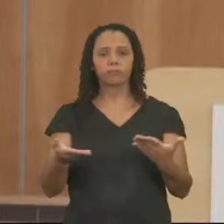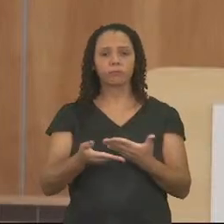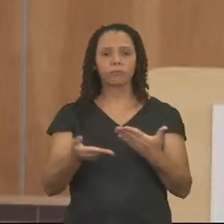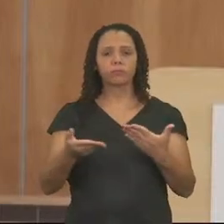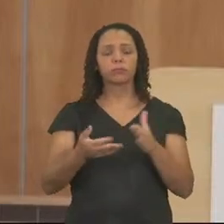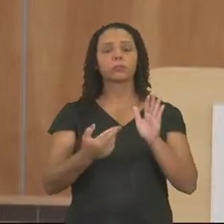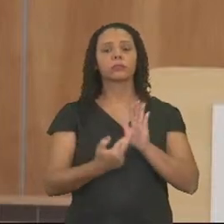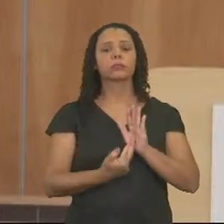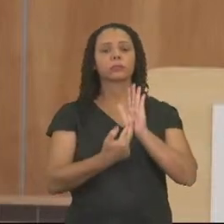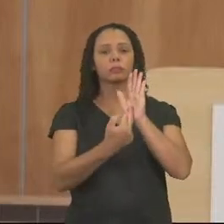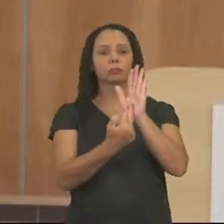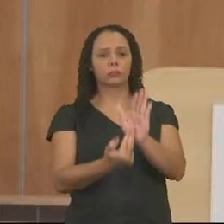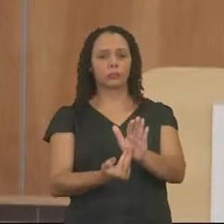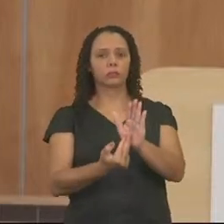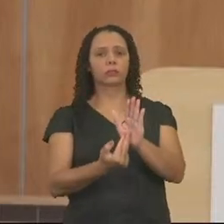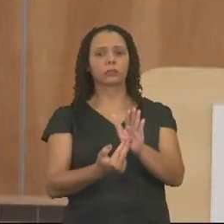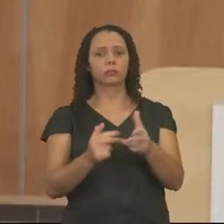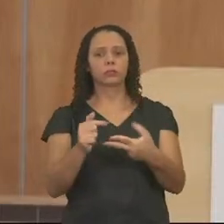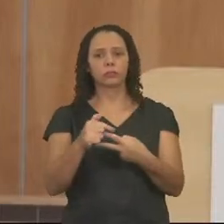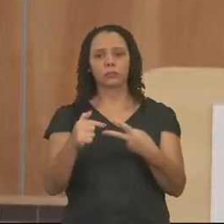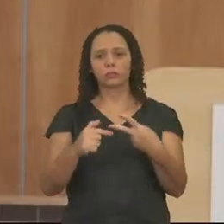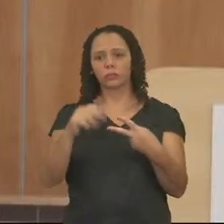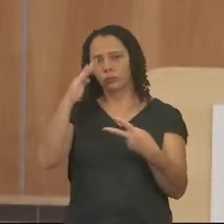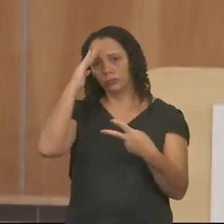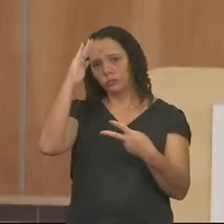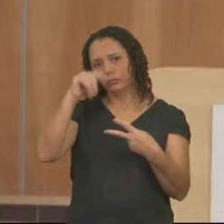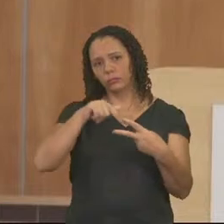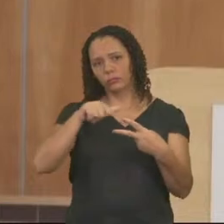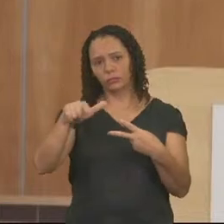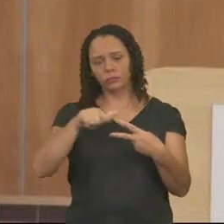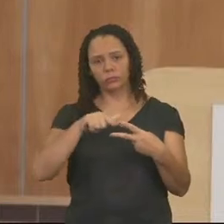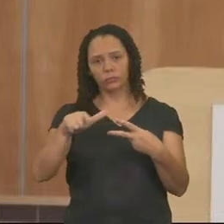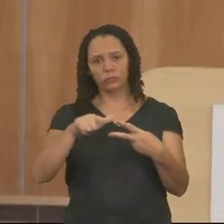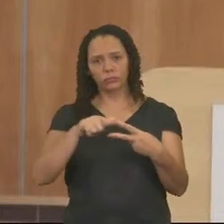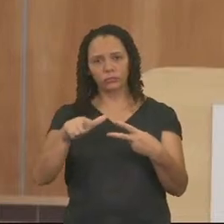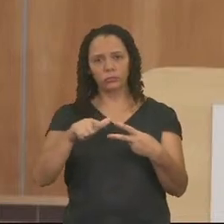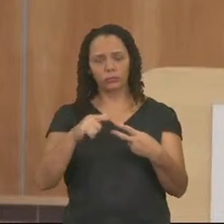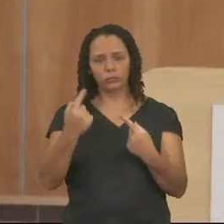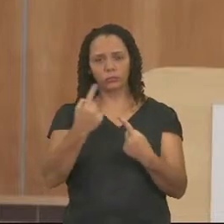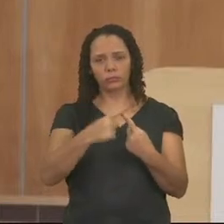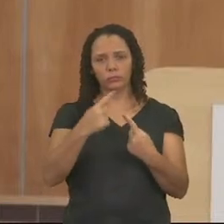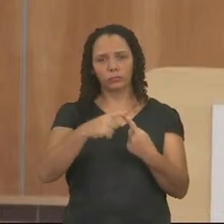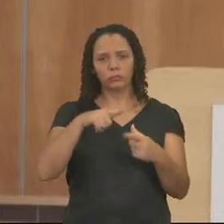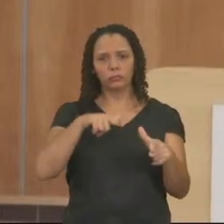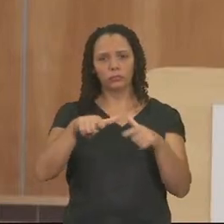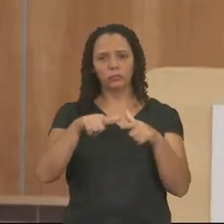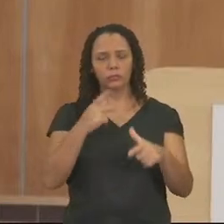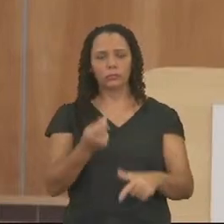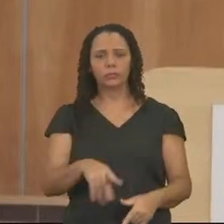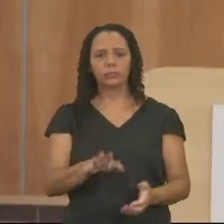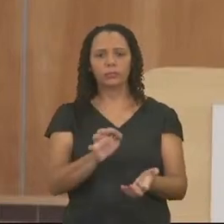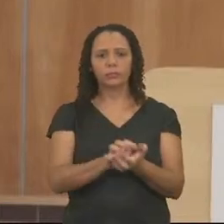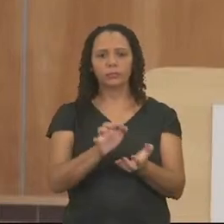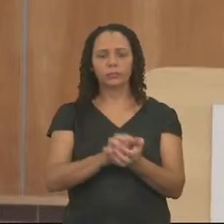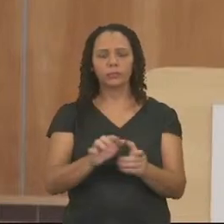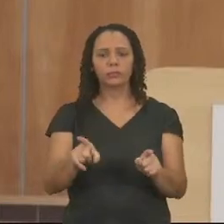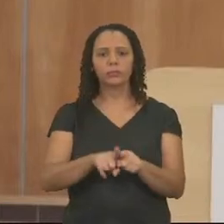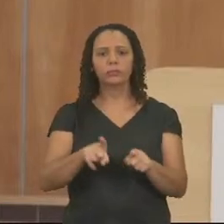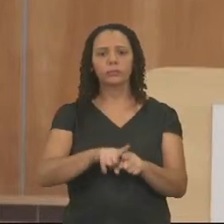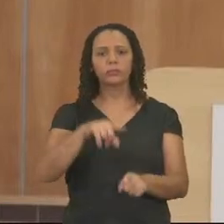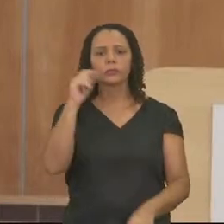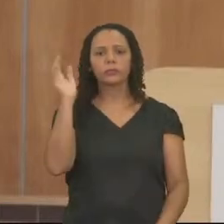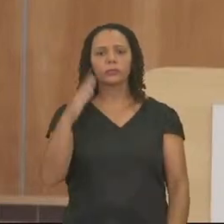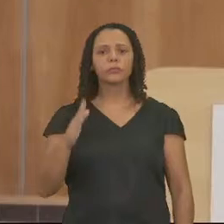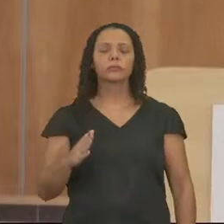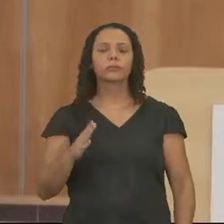ele representa os dois principais trabalhadores, os dois principais tipos de trabalhadores de Jacareí e do Brasil. A gente